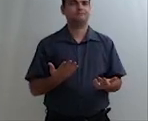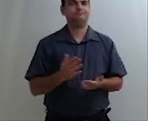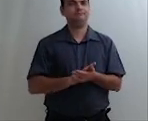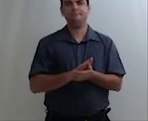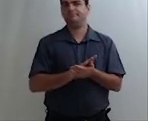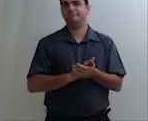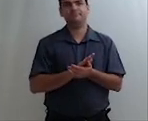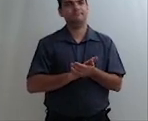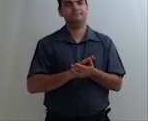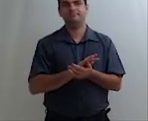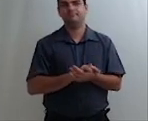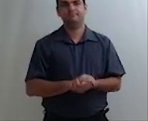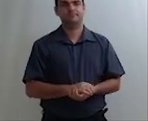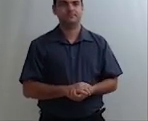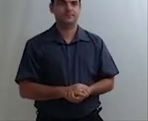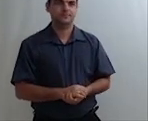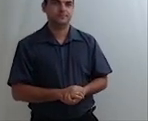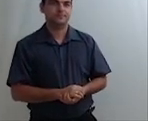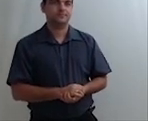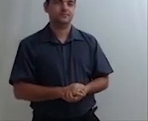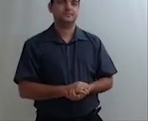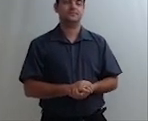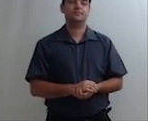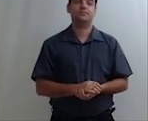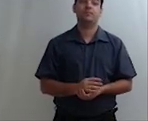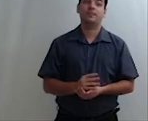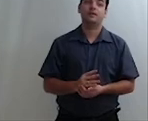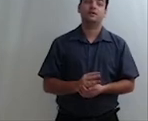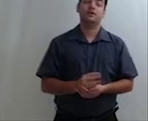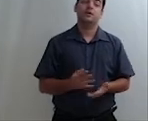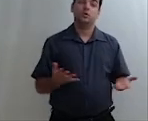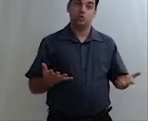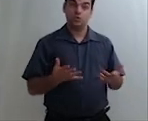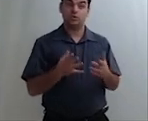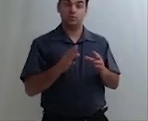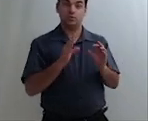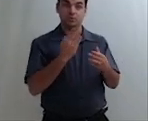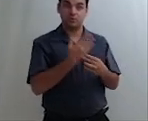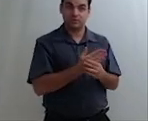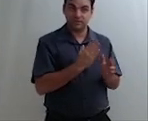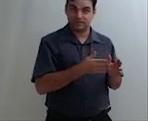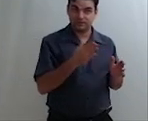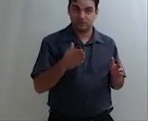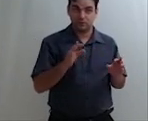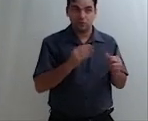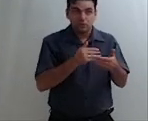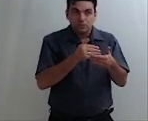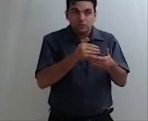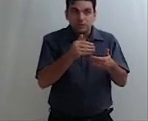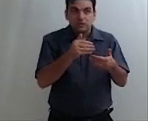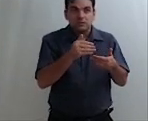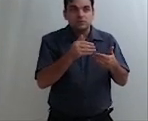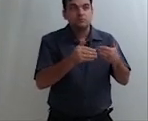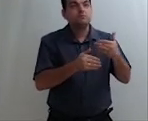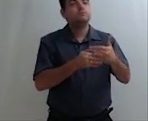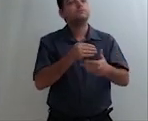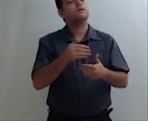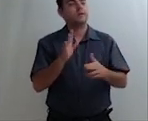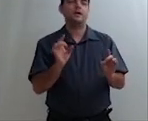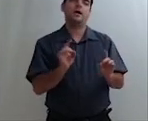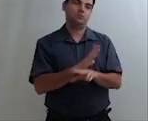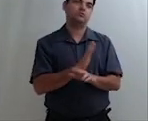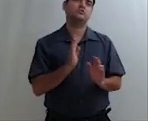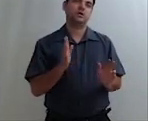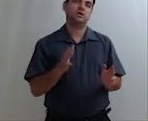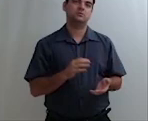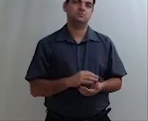da mesma forma é importante mencionar que a instrução criminal do processo já encontra-se encerrada ou seja